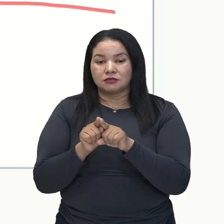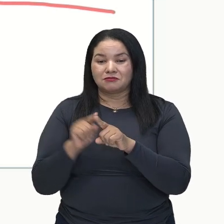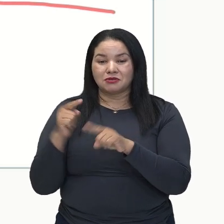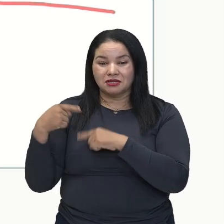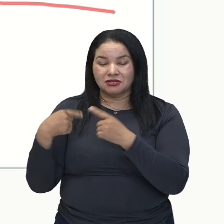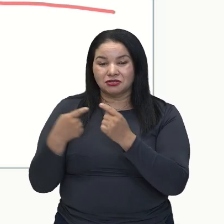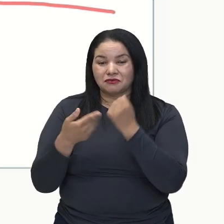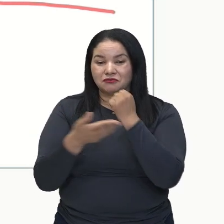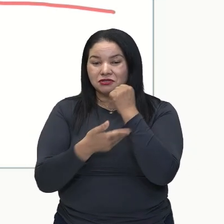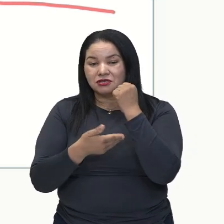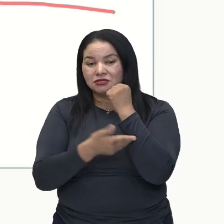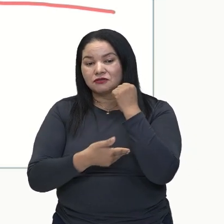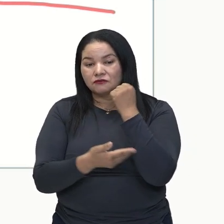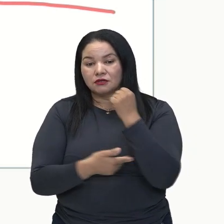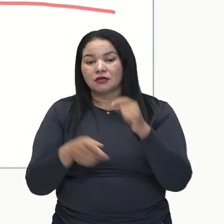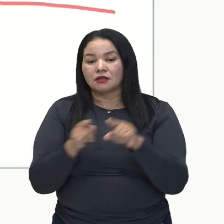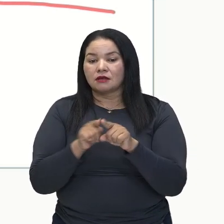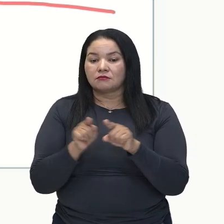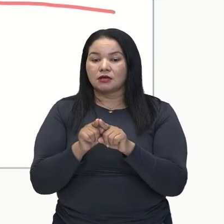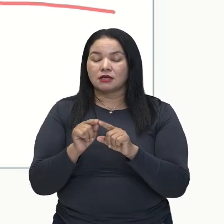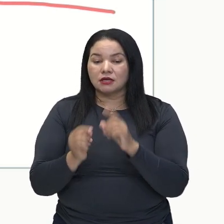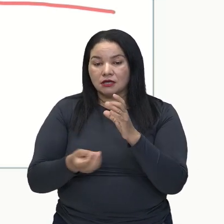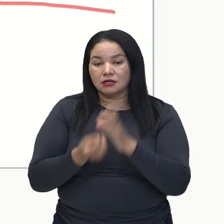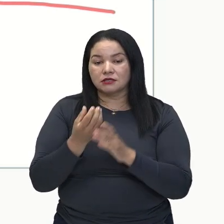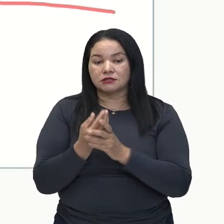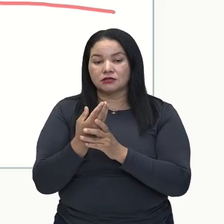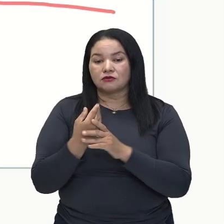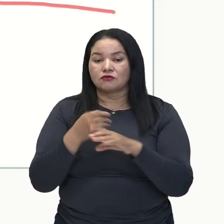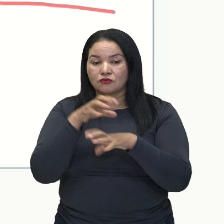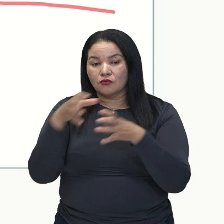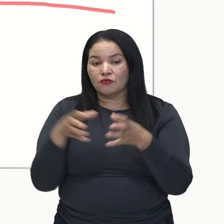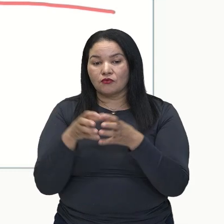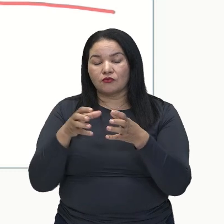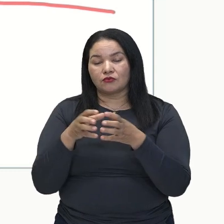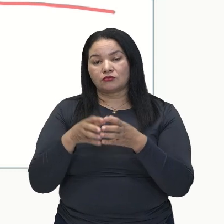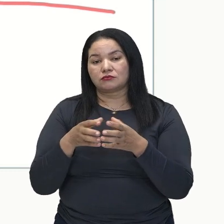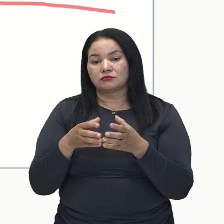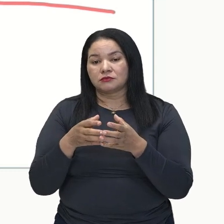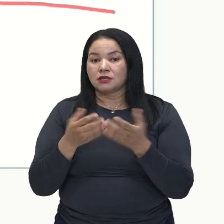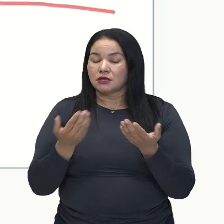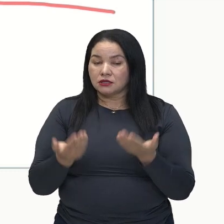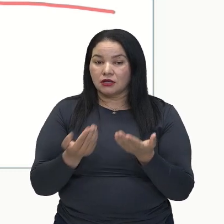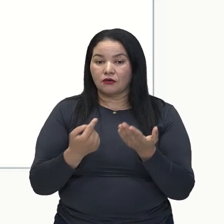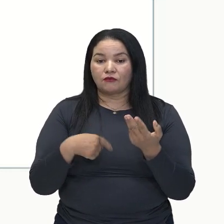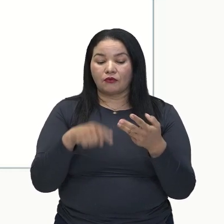das elites. Olha só, então eu estou apontando aqui os temas que eu encontro nessas obras.